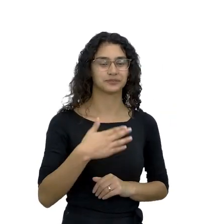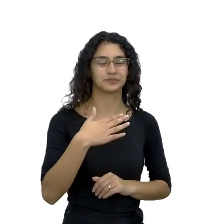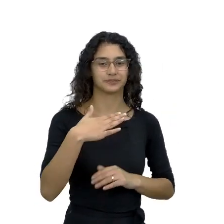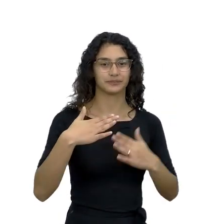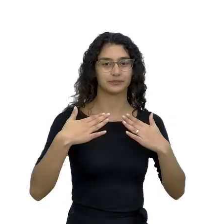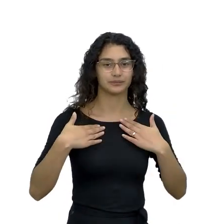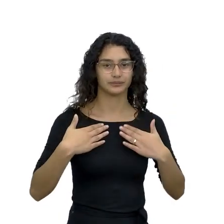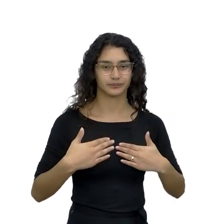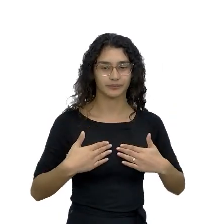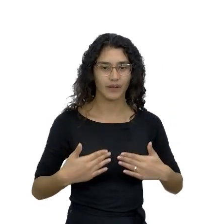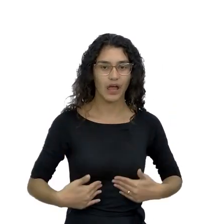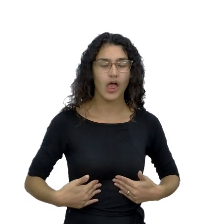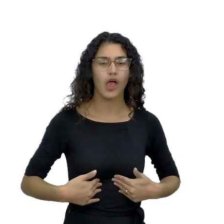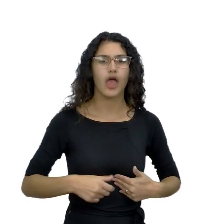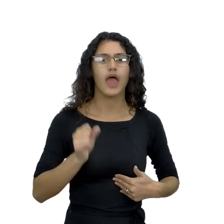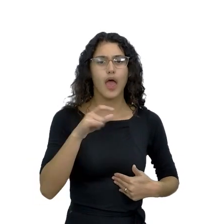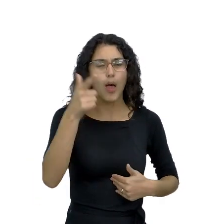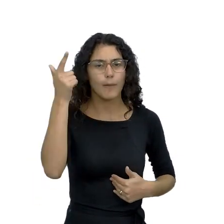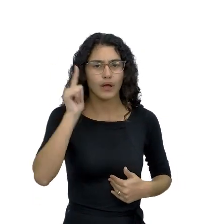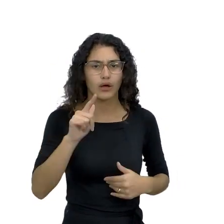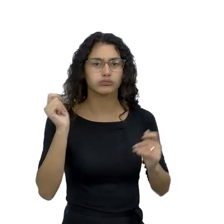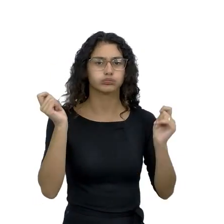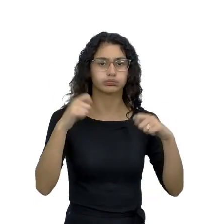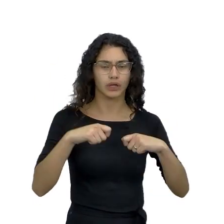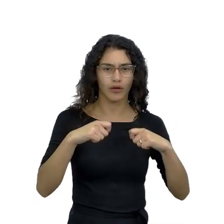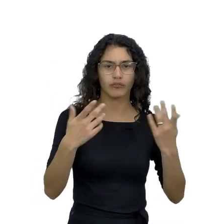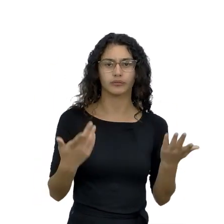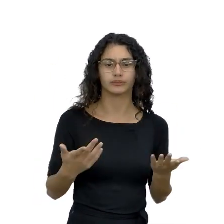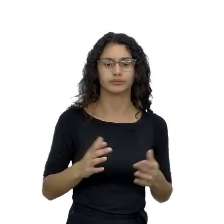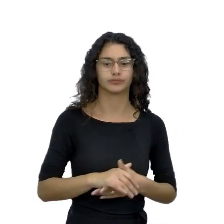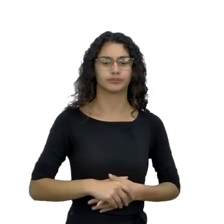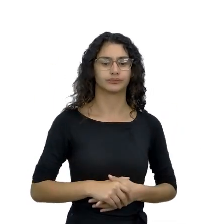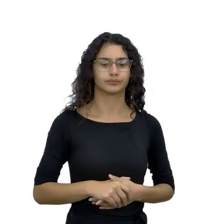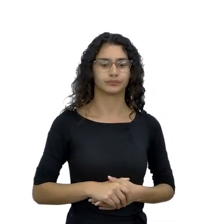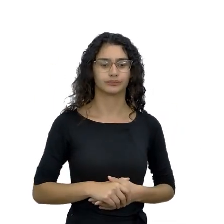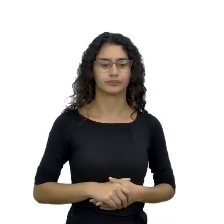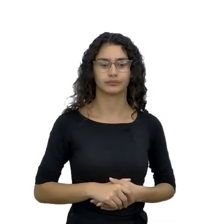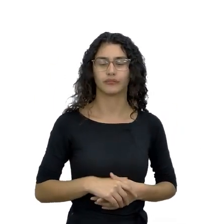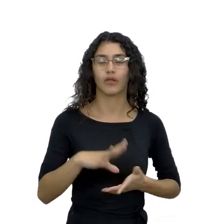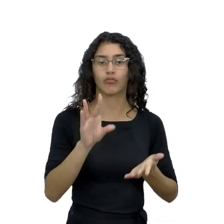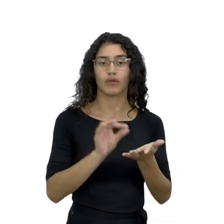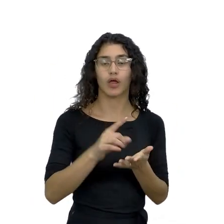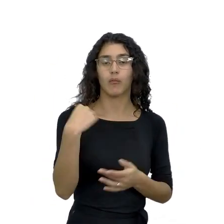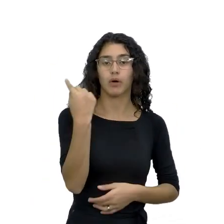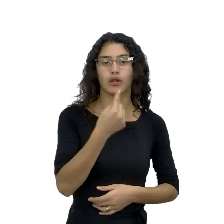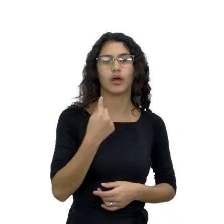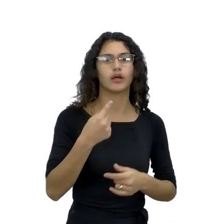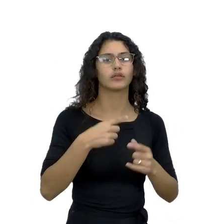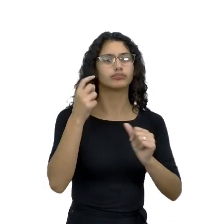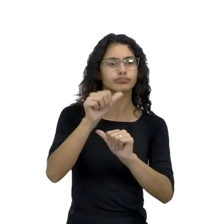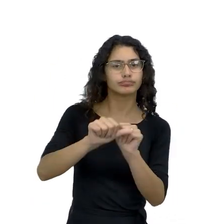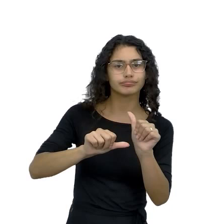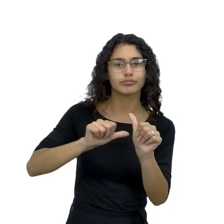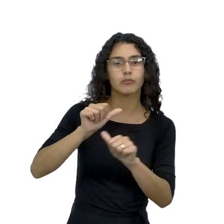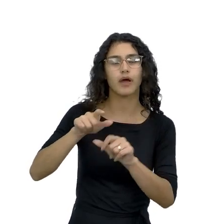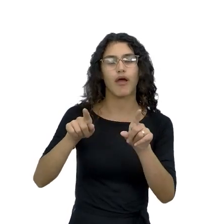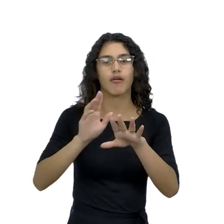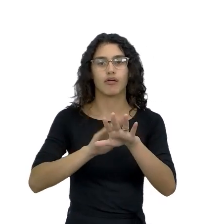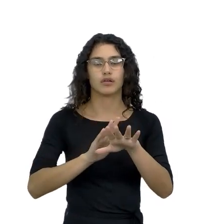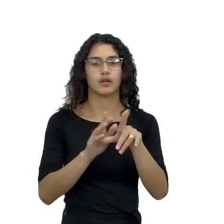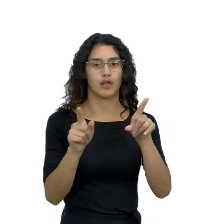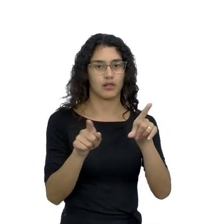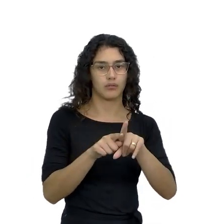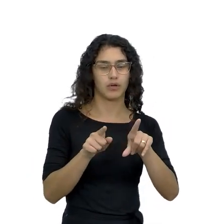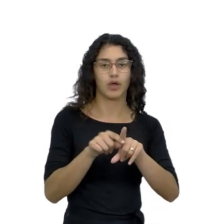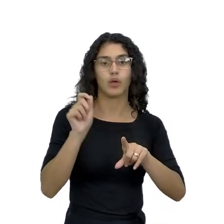mesmo. Será que seria possível? Então, é realmente para a gente transpor e fazer